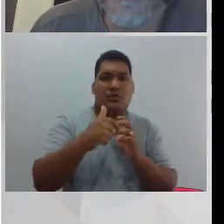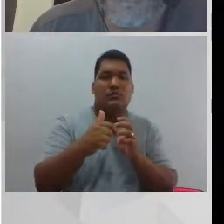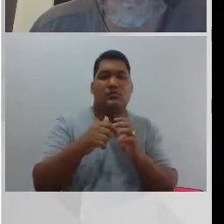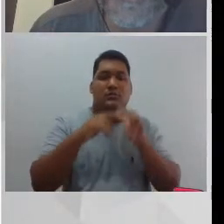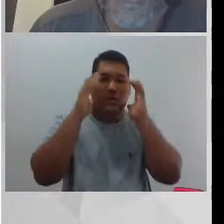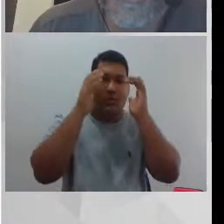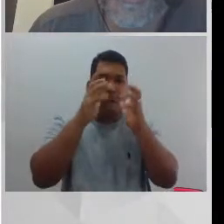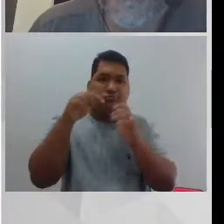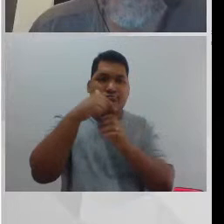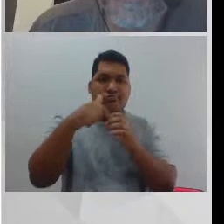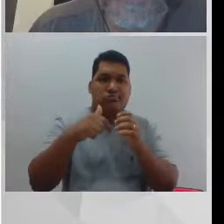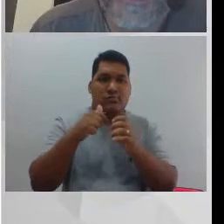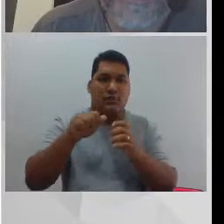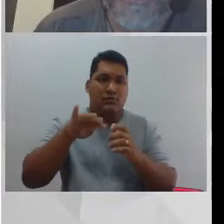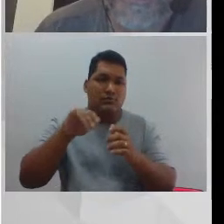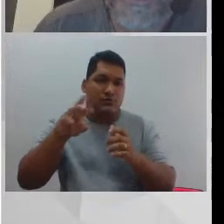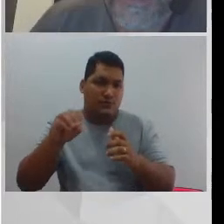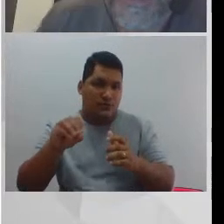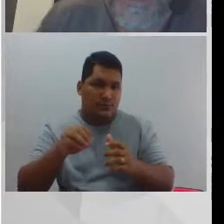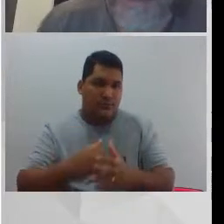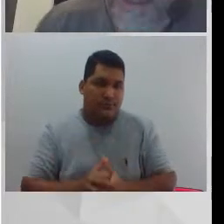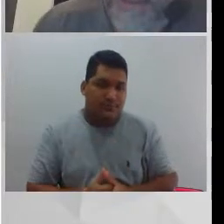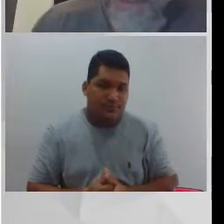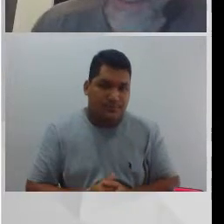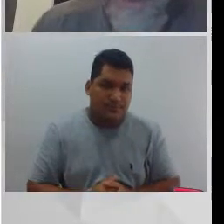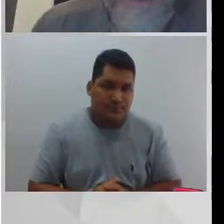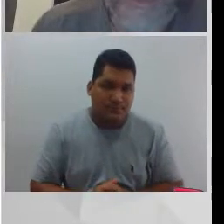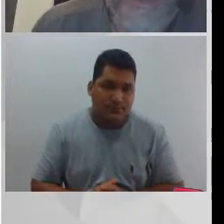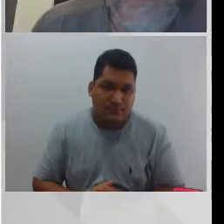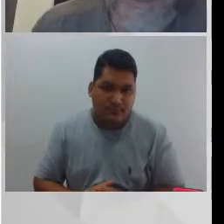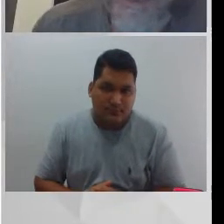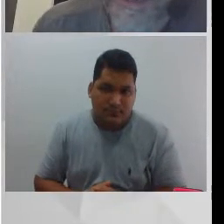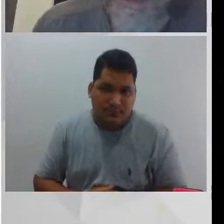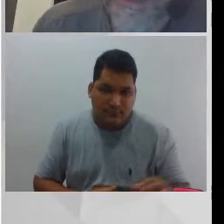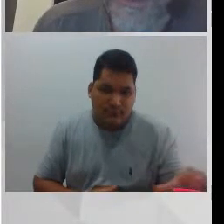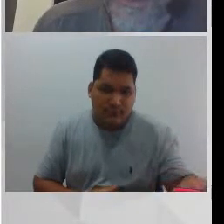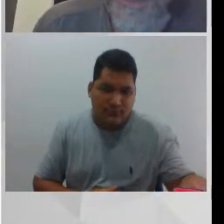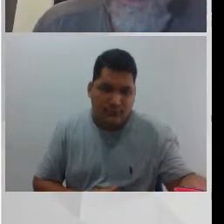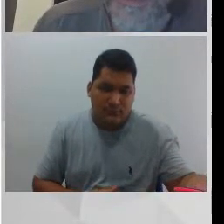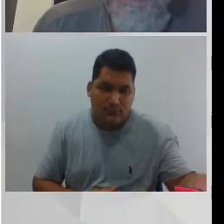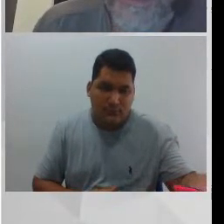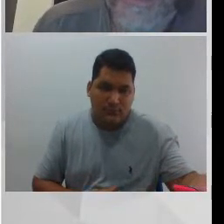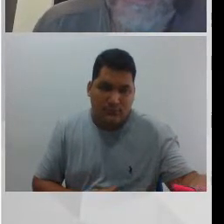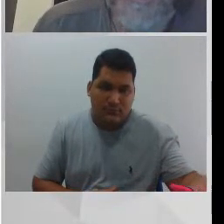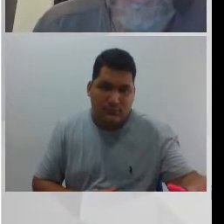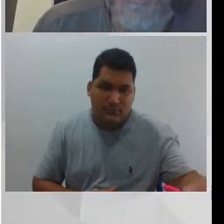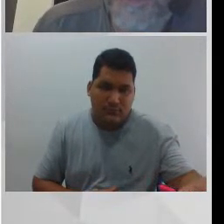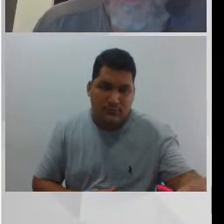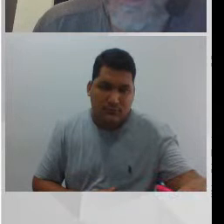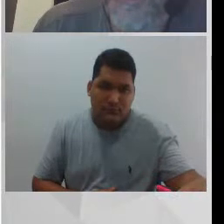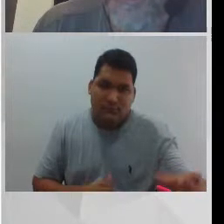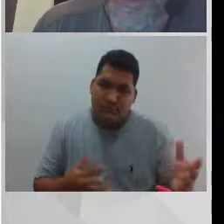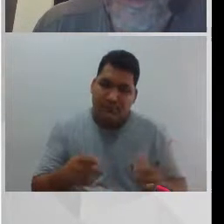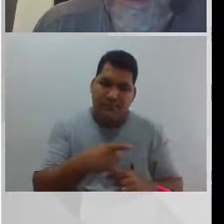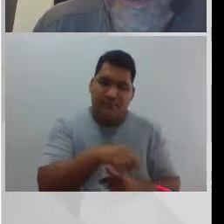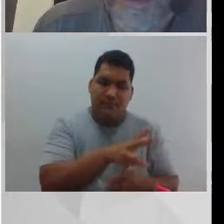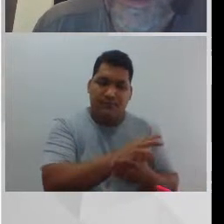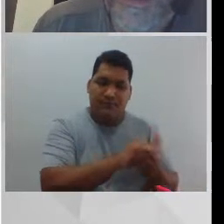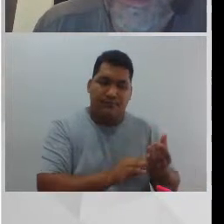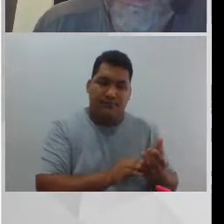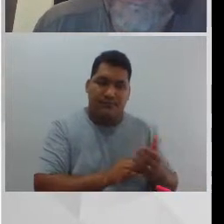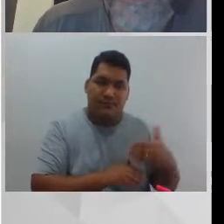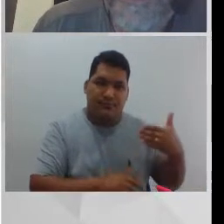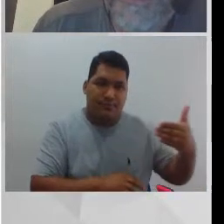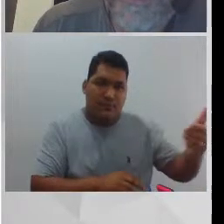quer se ligar com eles. Tá? Isso serve de inspiração, né? Serviu de inspiração para